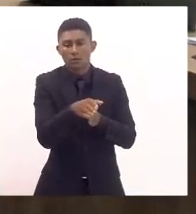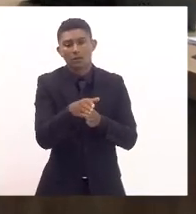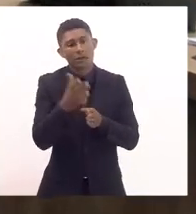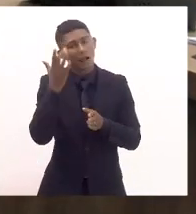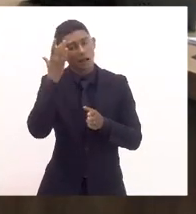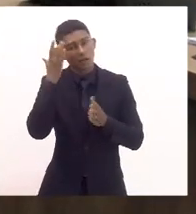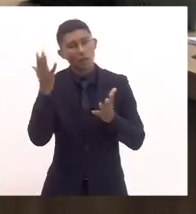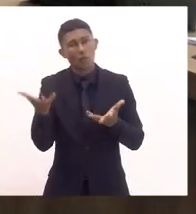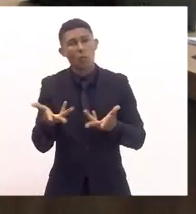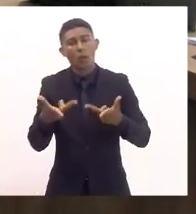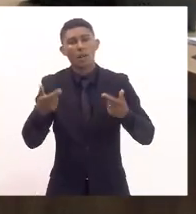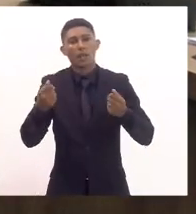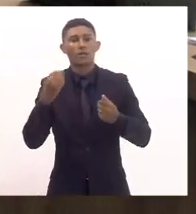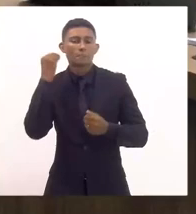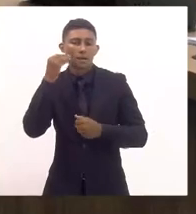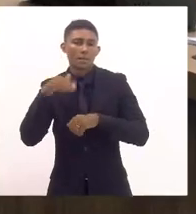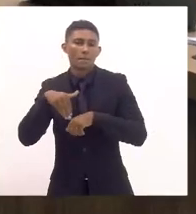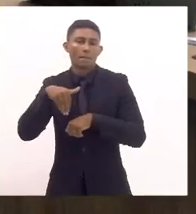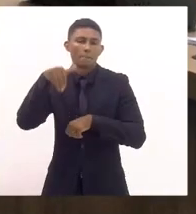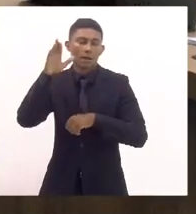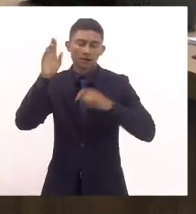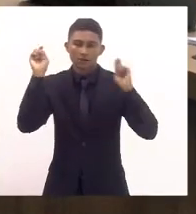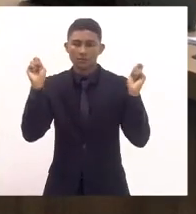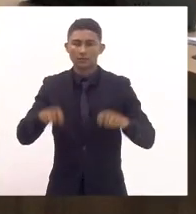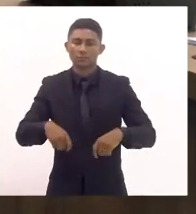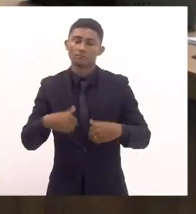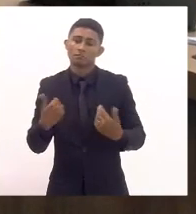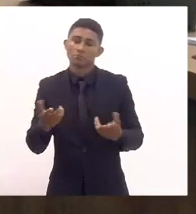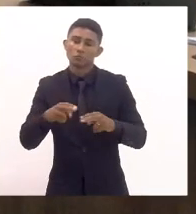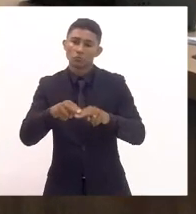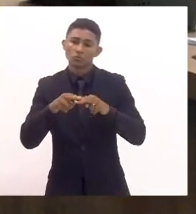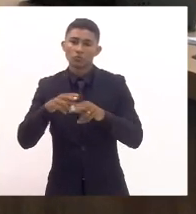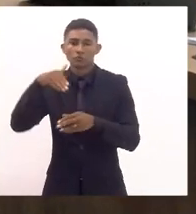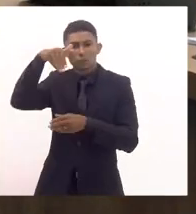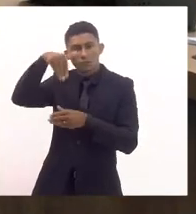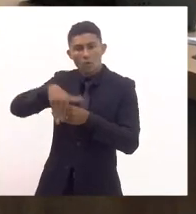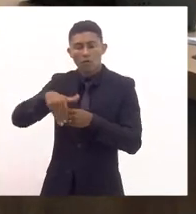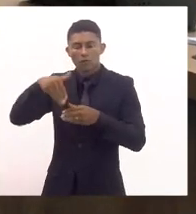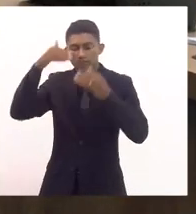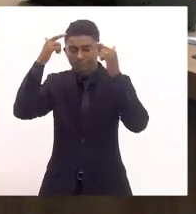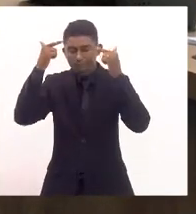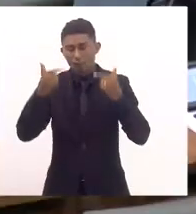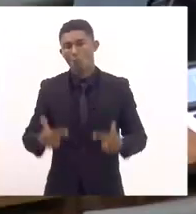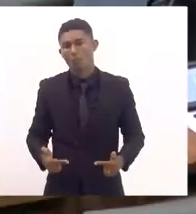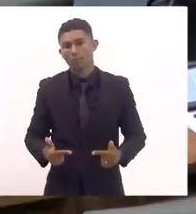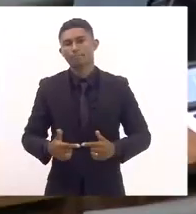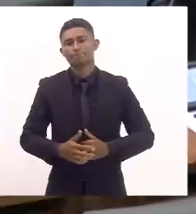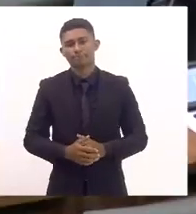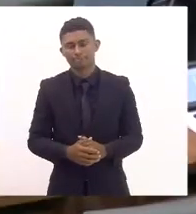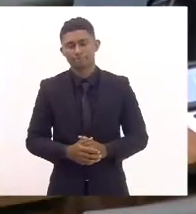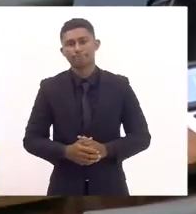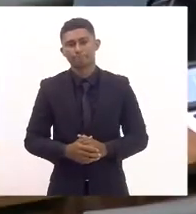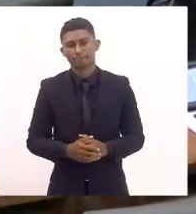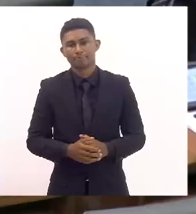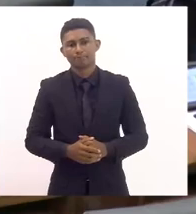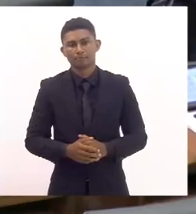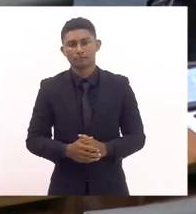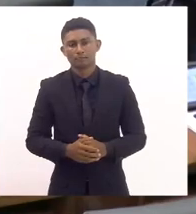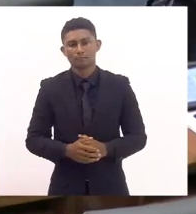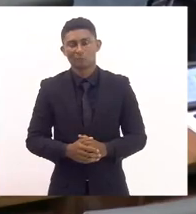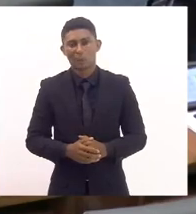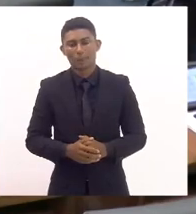qualificações e experiência na área é o voto a extensão senhora tia Ju Oi